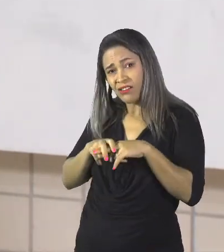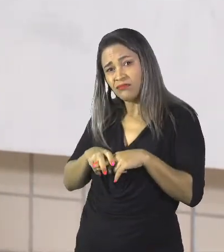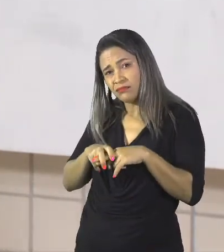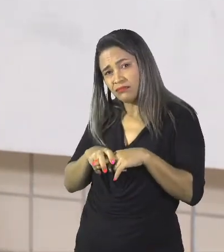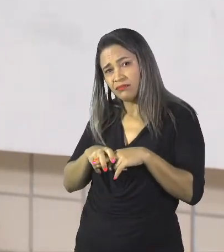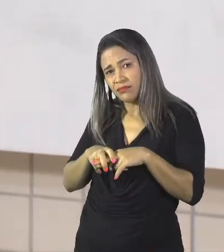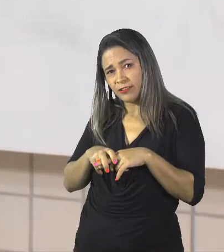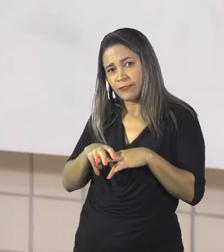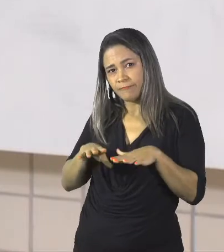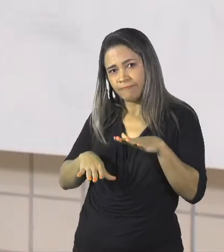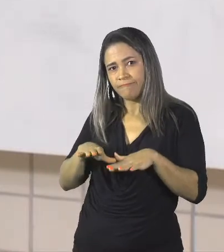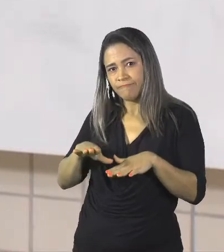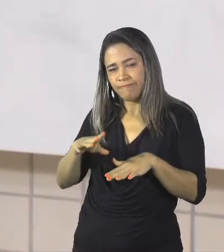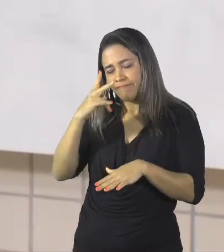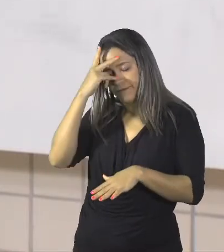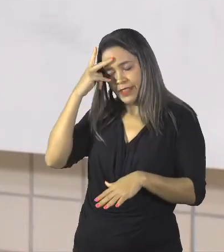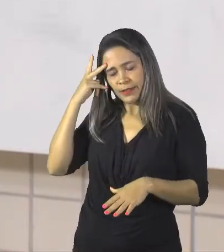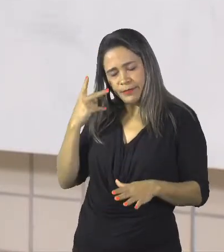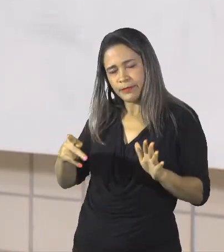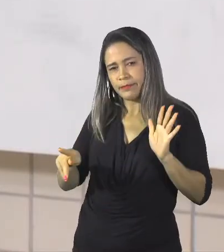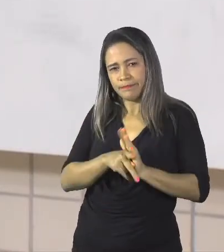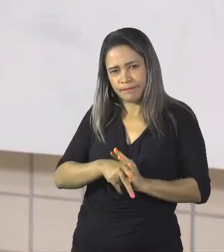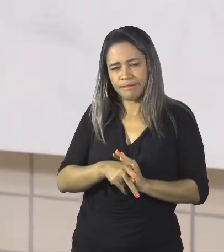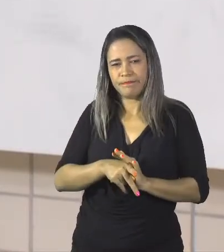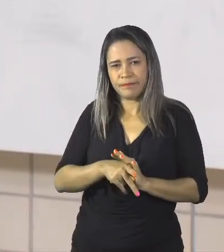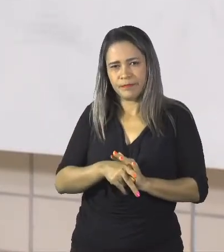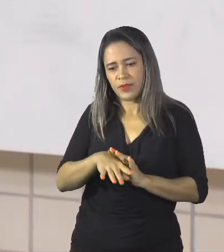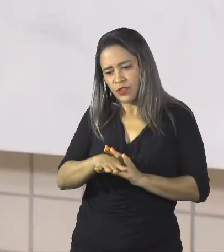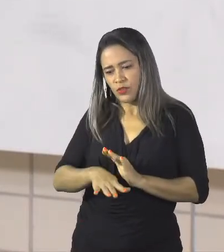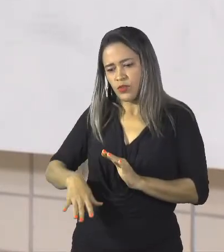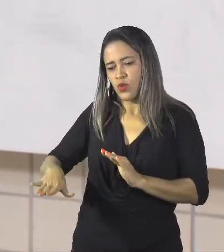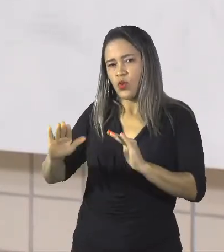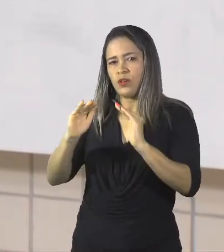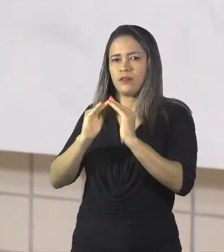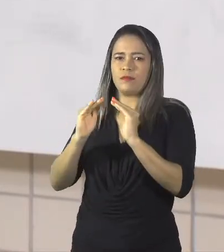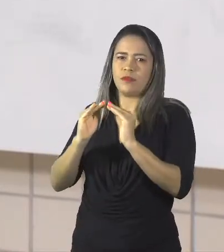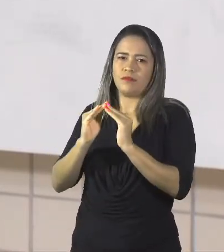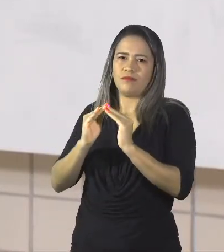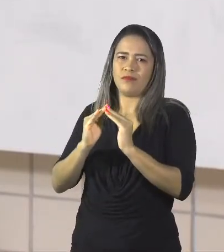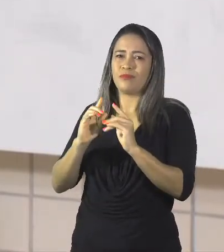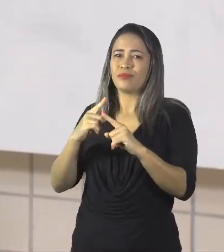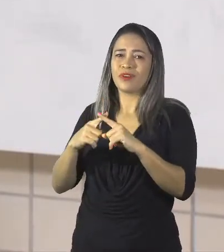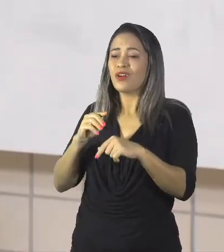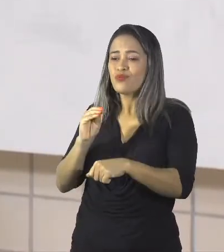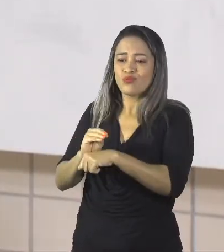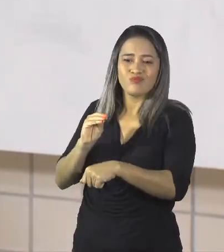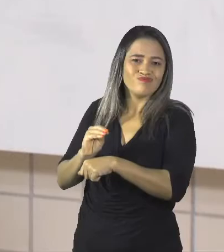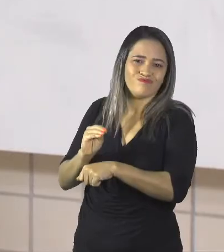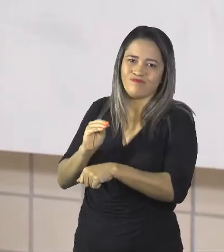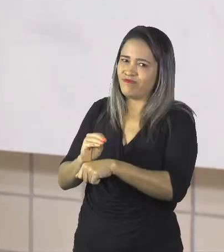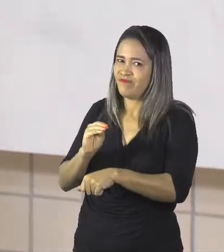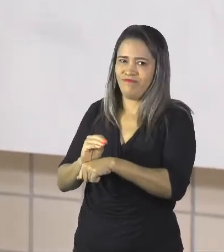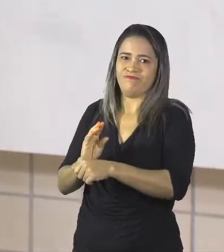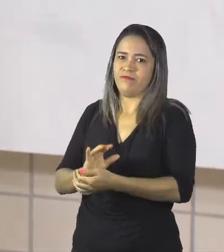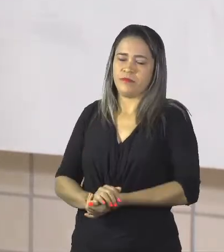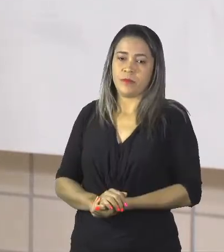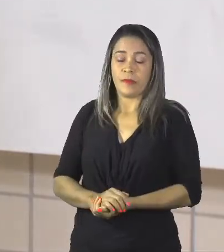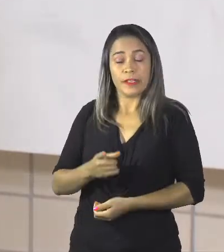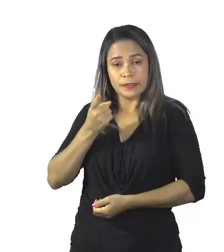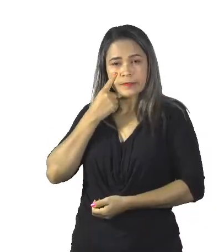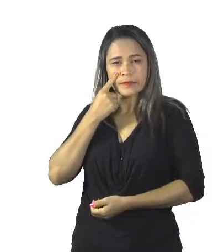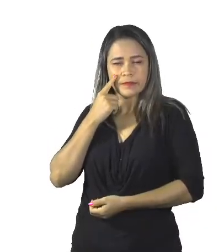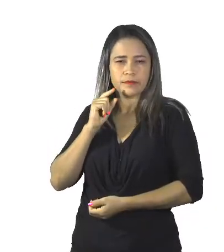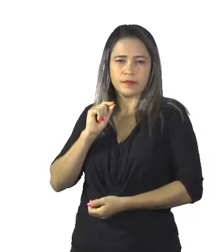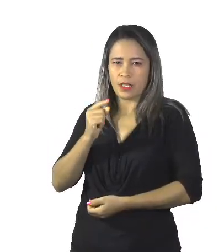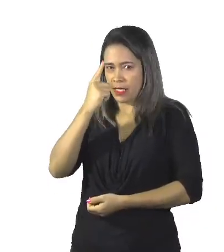causada às vezes pelos próprios moradores da região, pela falta de cuidado, não é? A gente vê aqui